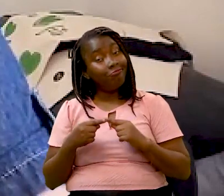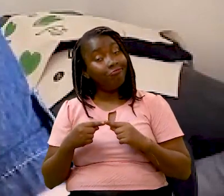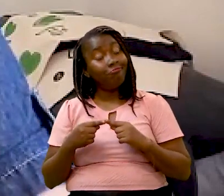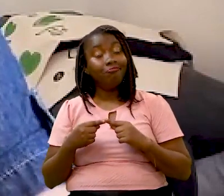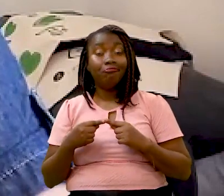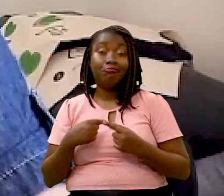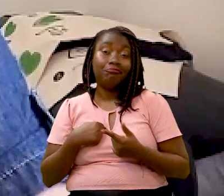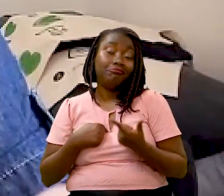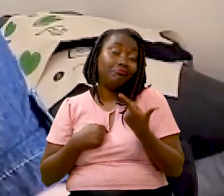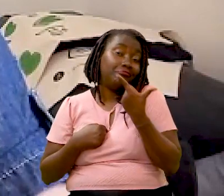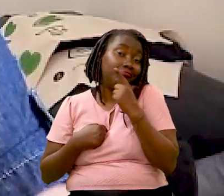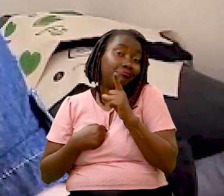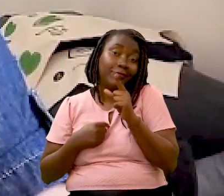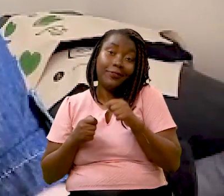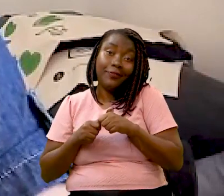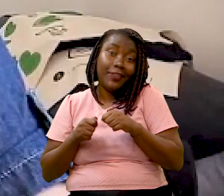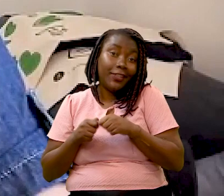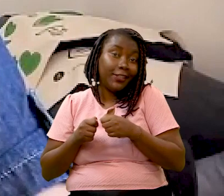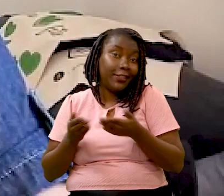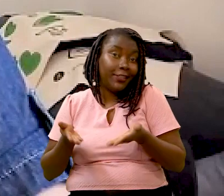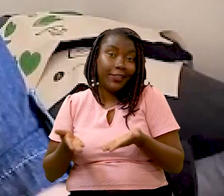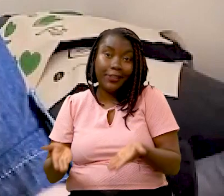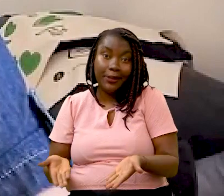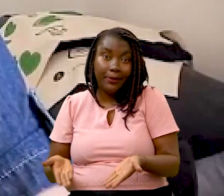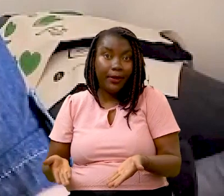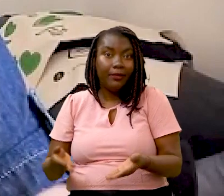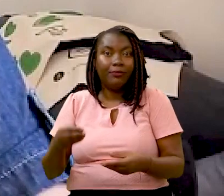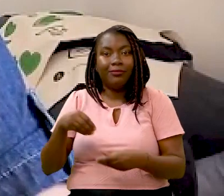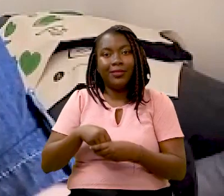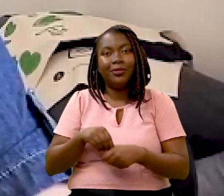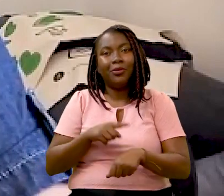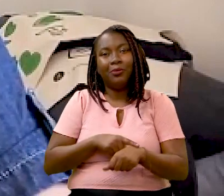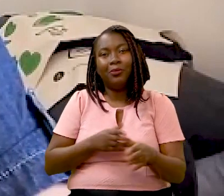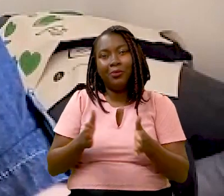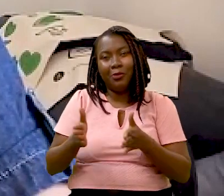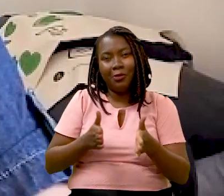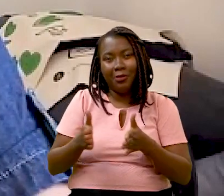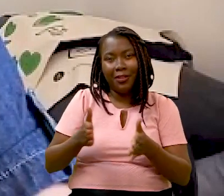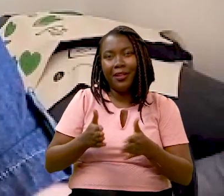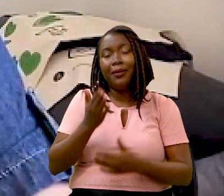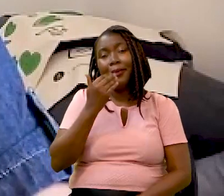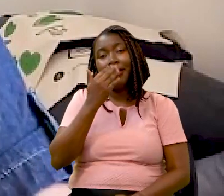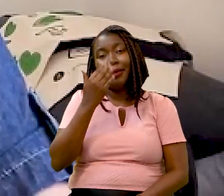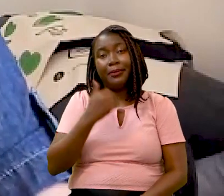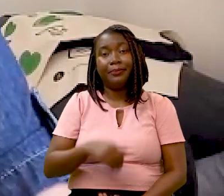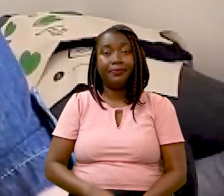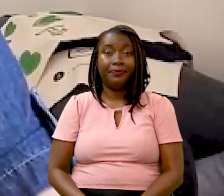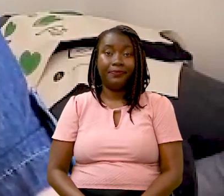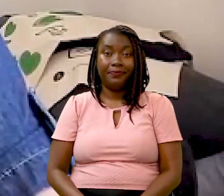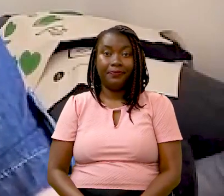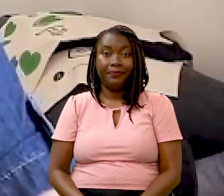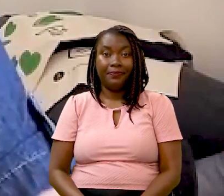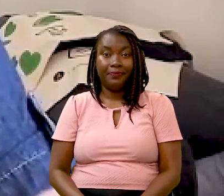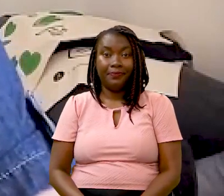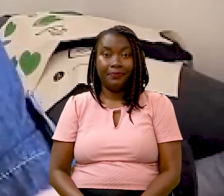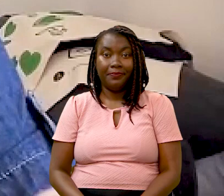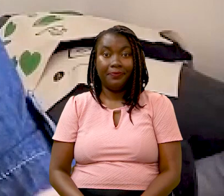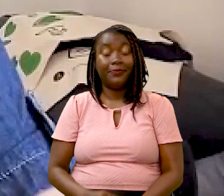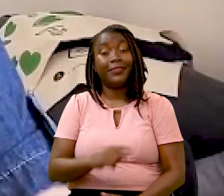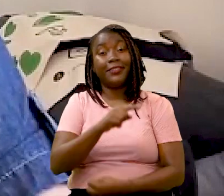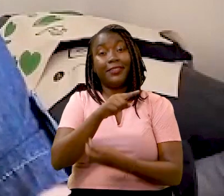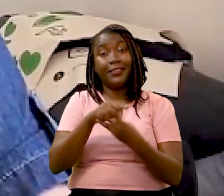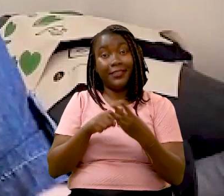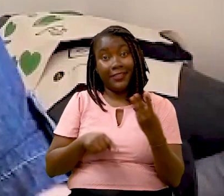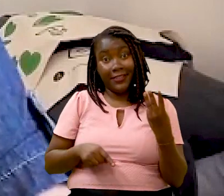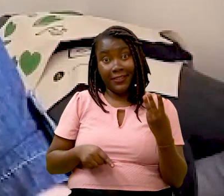e é o que eu consigo fazer naquele momento dentro do pouco tempo que eu tenho para me alimentar. Essa tríade é